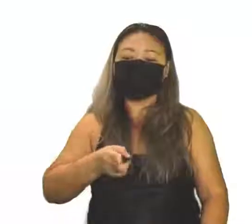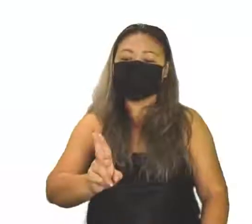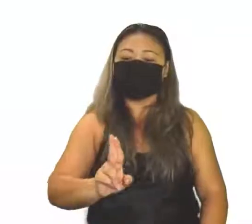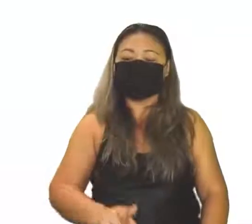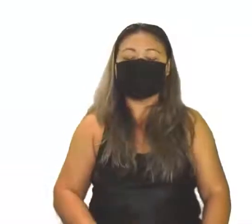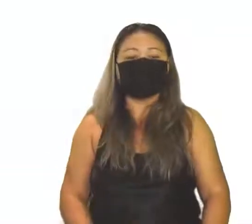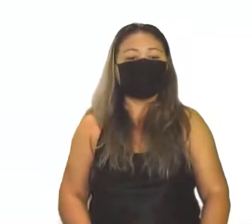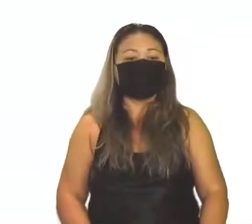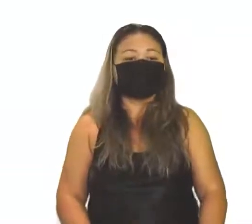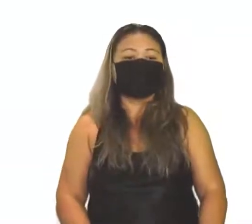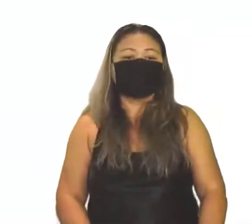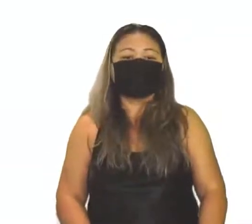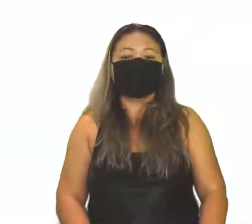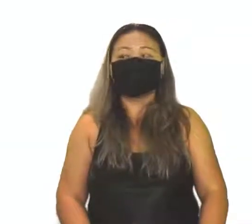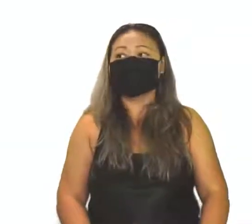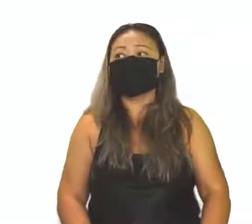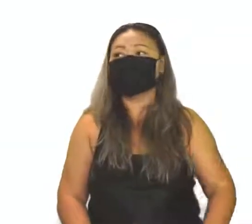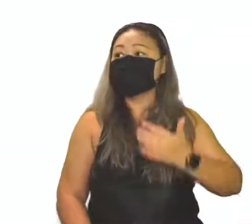olha aí.